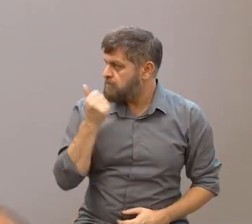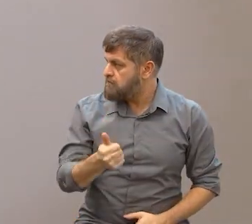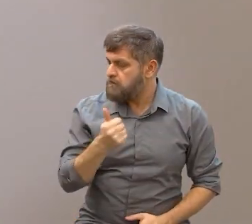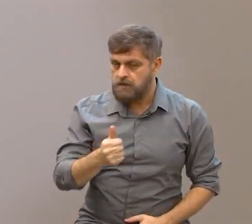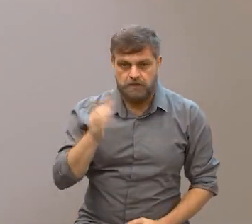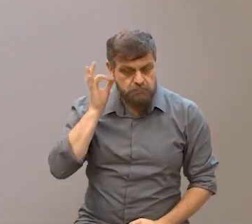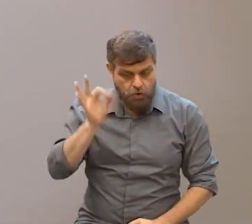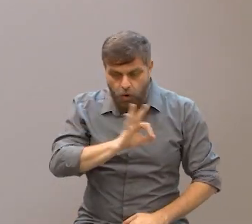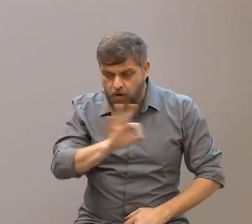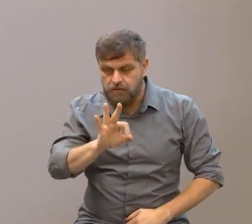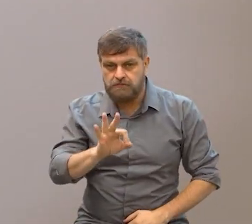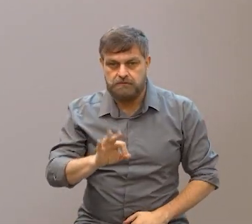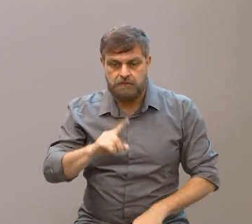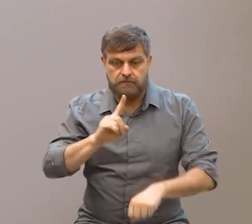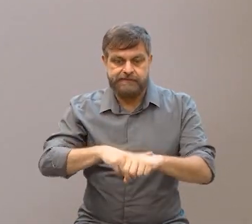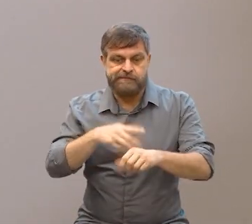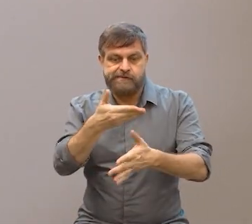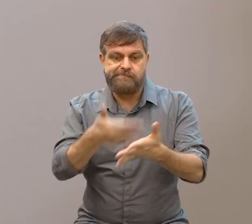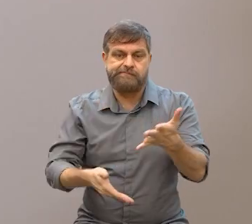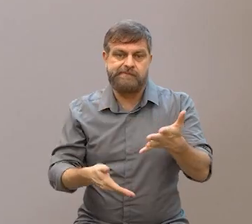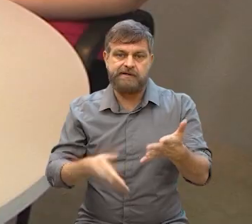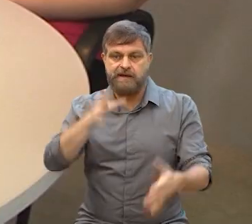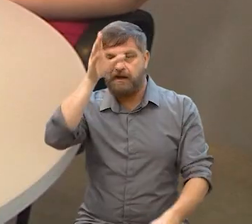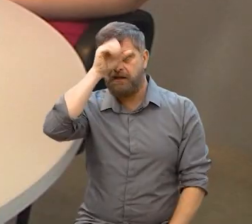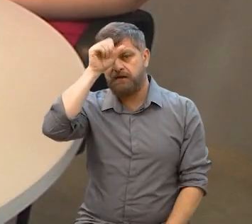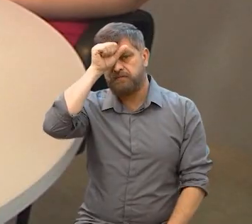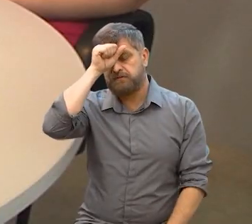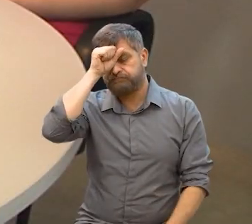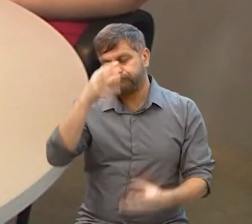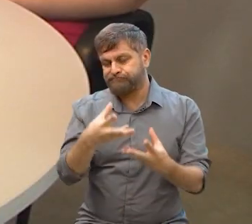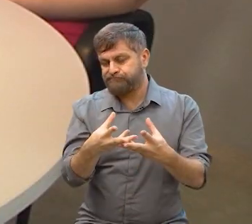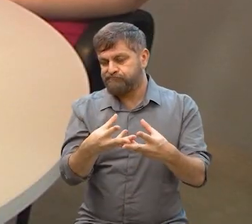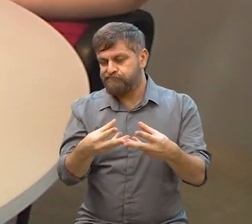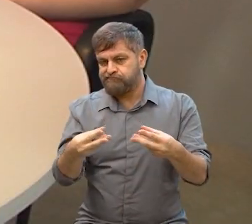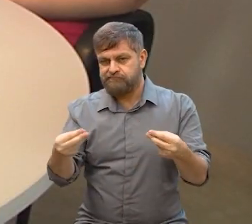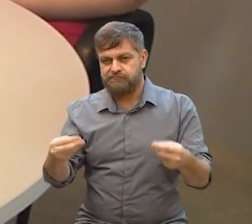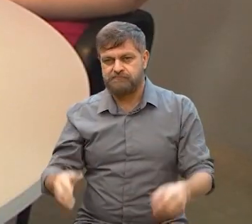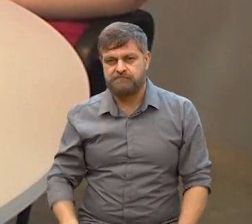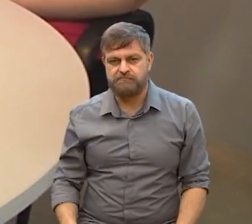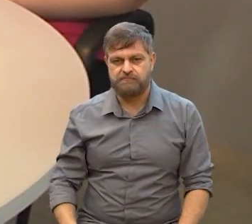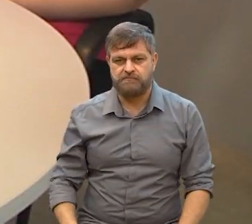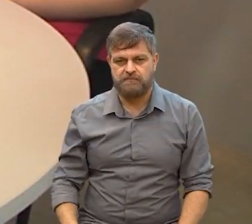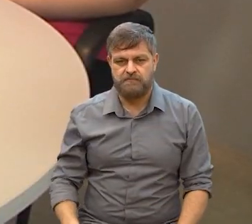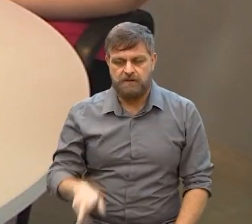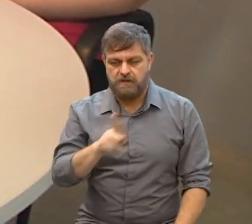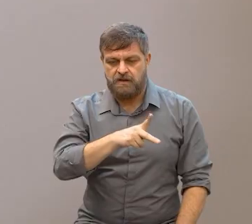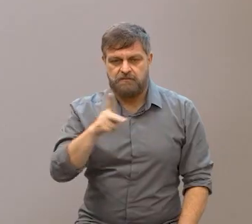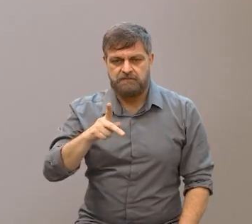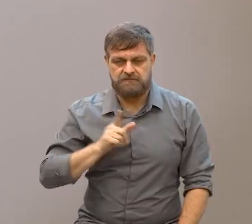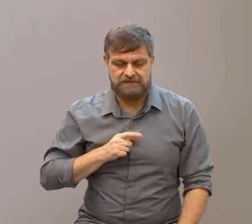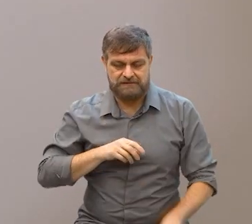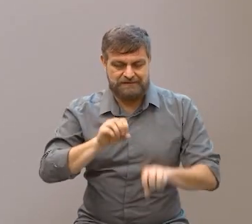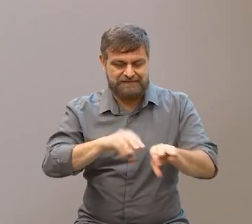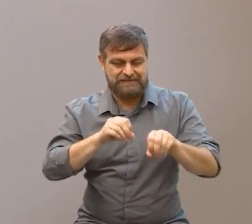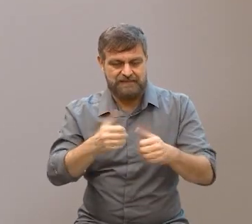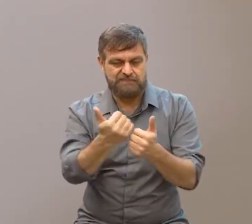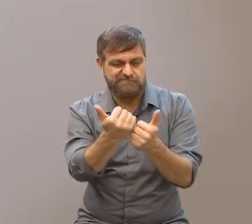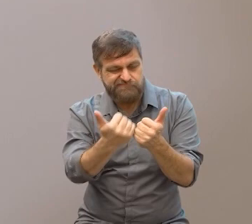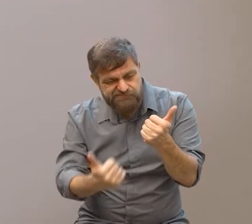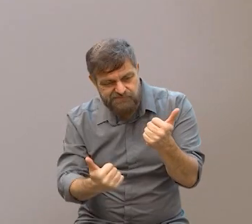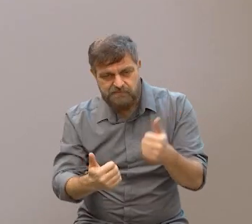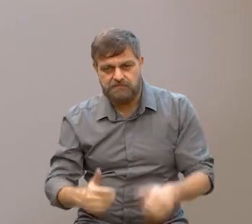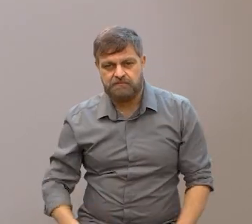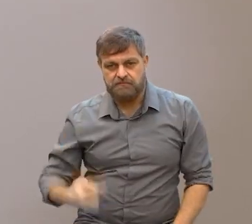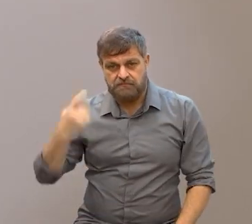ok, você perde um tempo valioso de aprendizagem. O professor se sente mal, porque já é um mal-estar docente, né? Então,